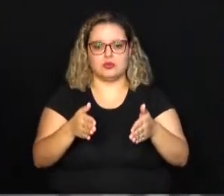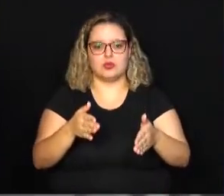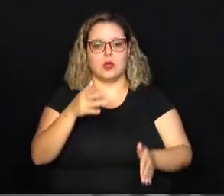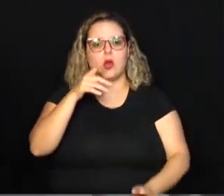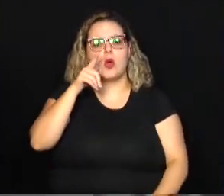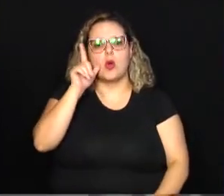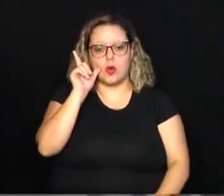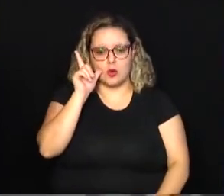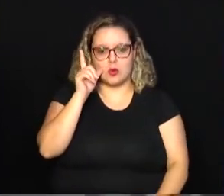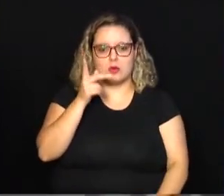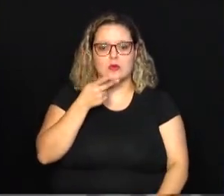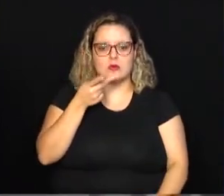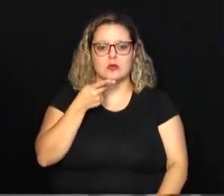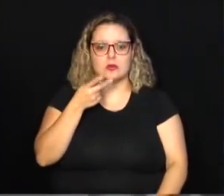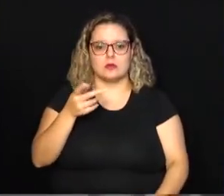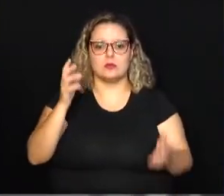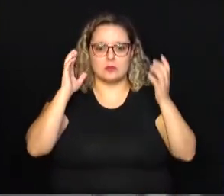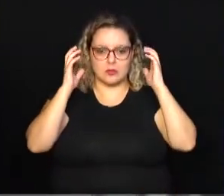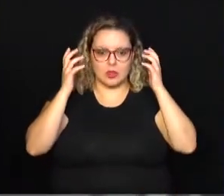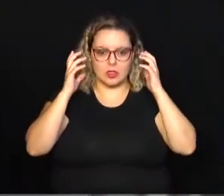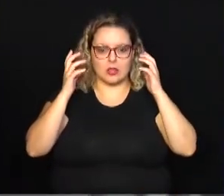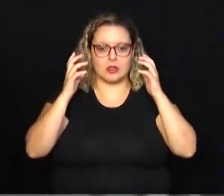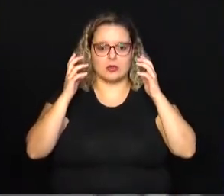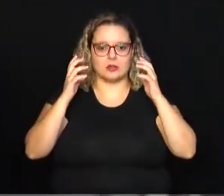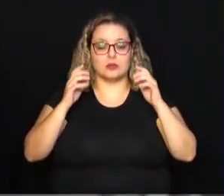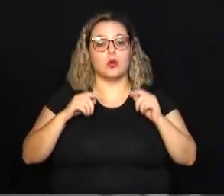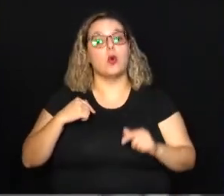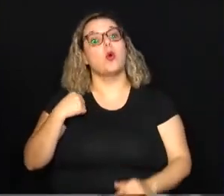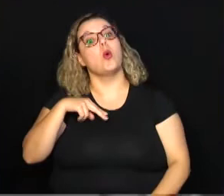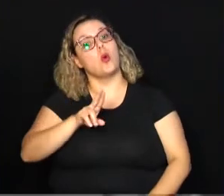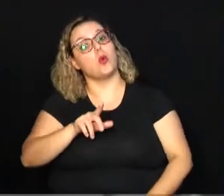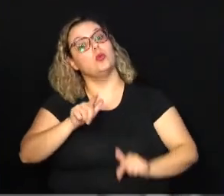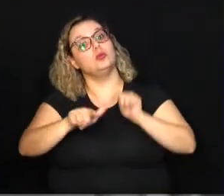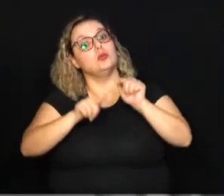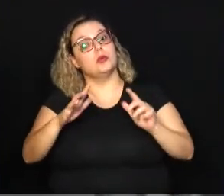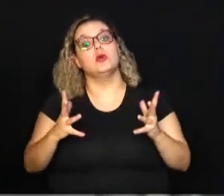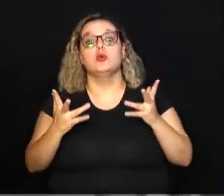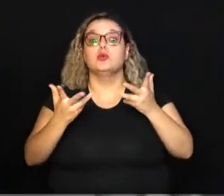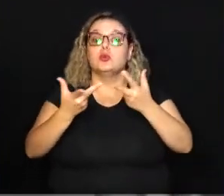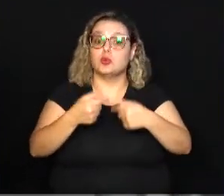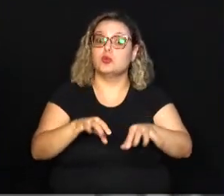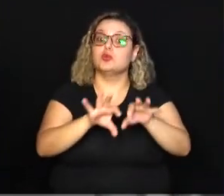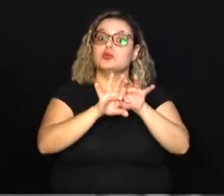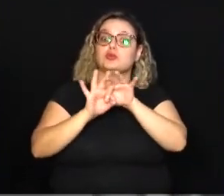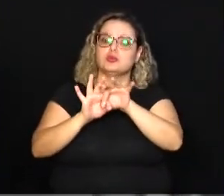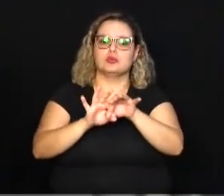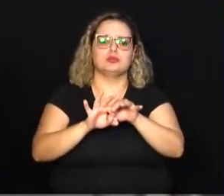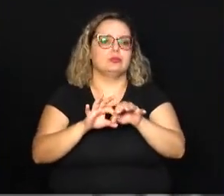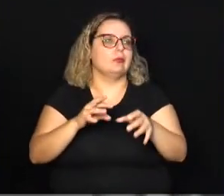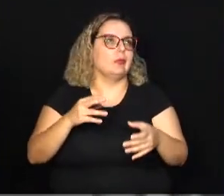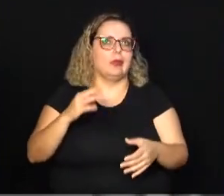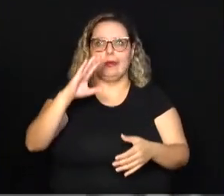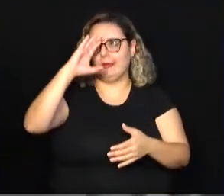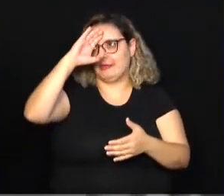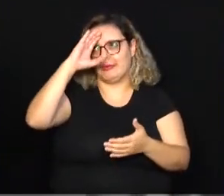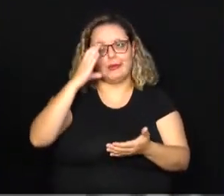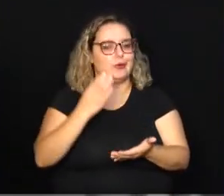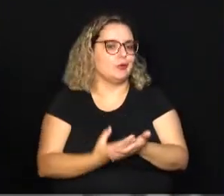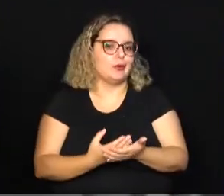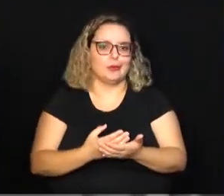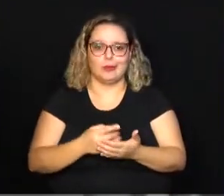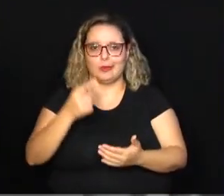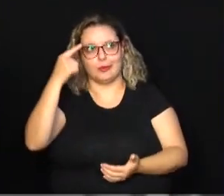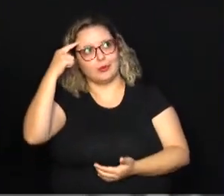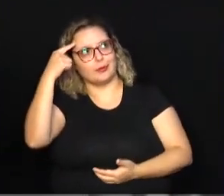Ontem, falando numa rádio aqui de Campinas, falei, ou trabalhamos todos juntos independente de credo, de ideologia, do que quer que